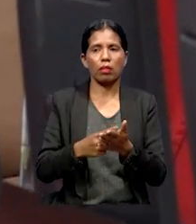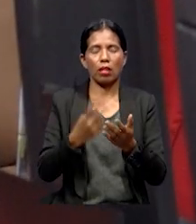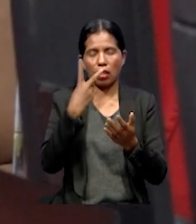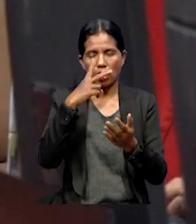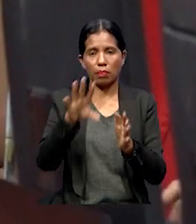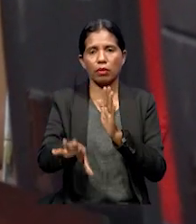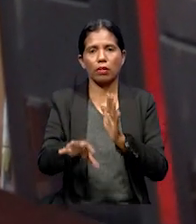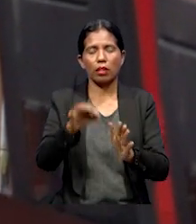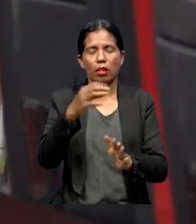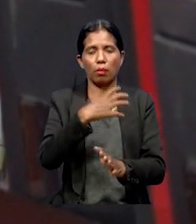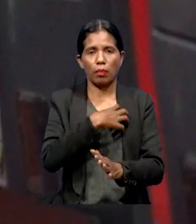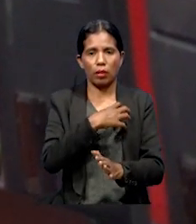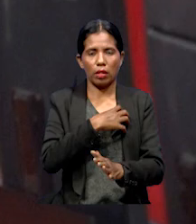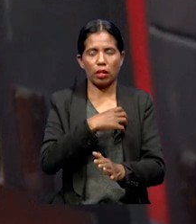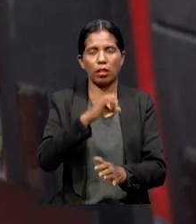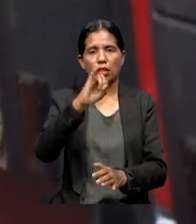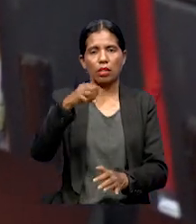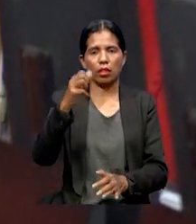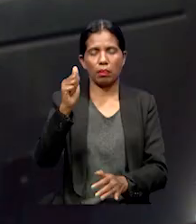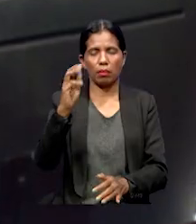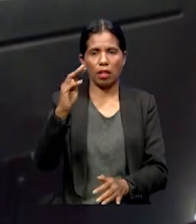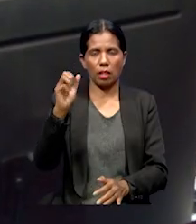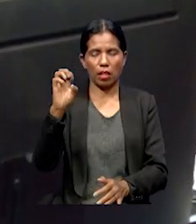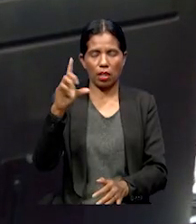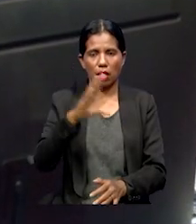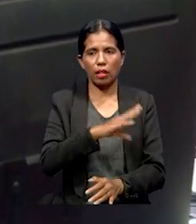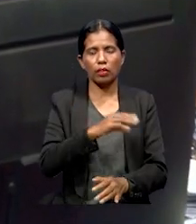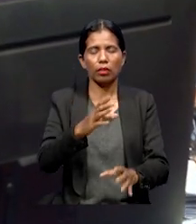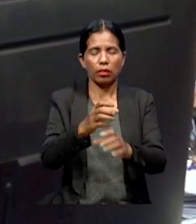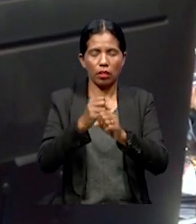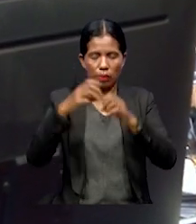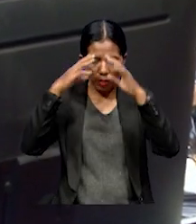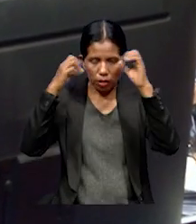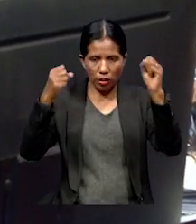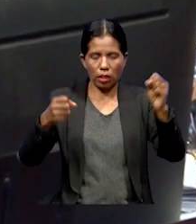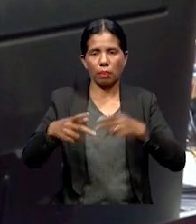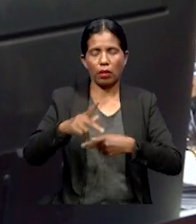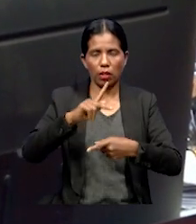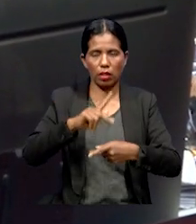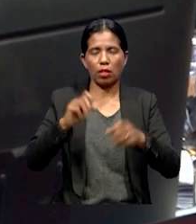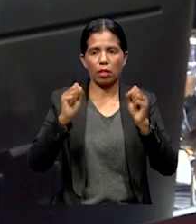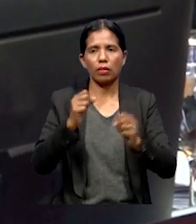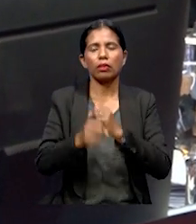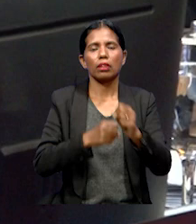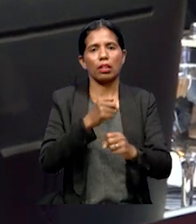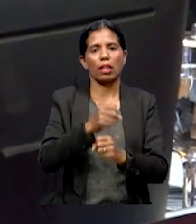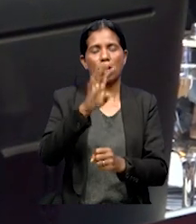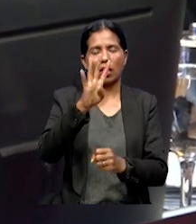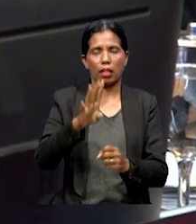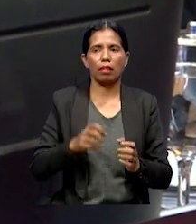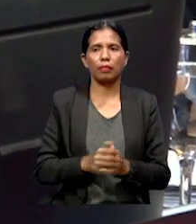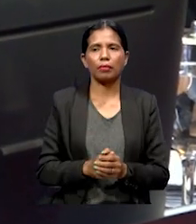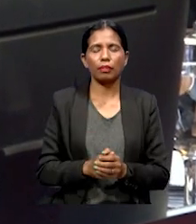Superintendente Penitele Ismael da Costa Babo, atua assume cargo Presidente da Autoridade de Proteção Civil, roduração Tinanhat. E a reunião,